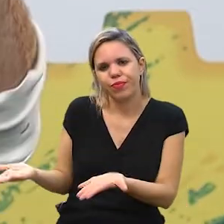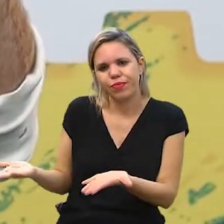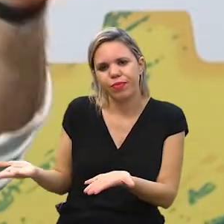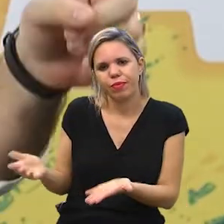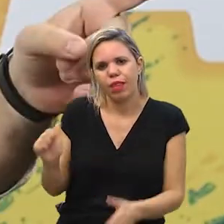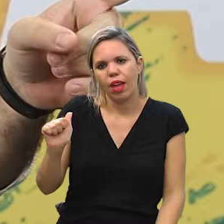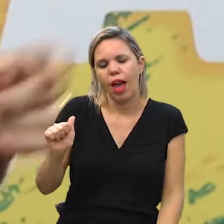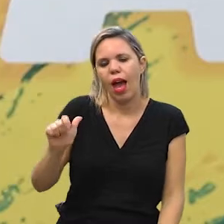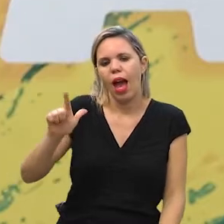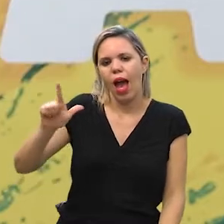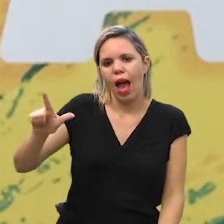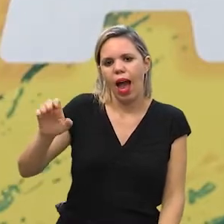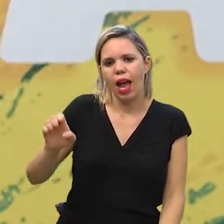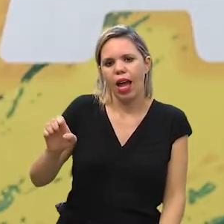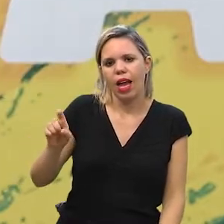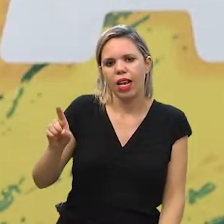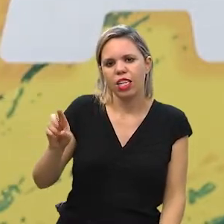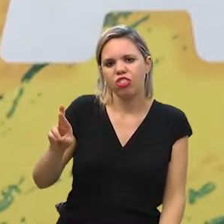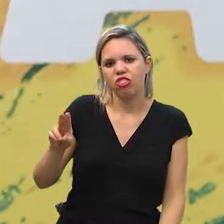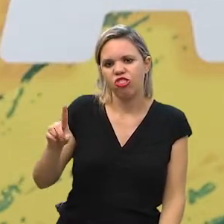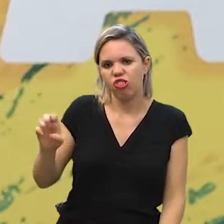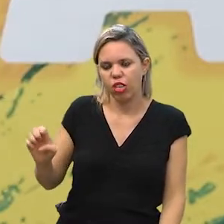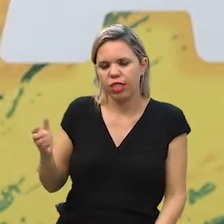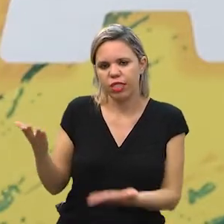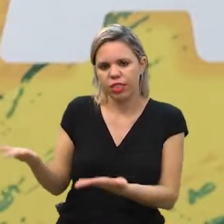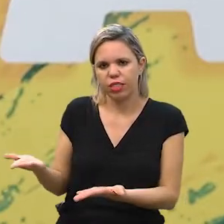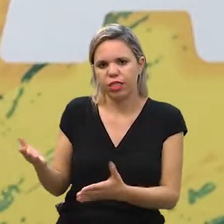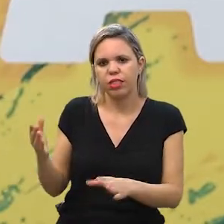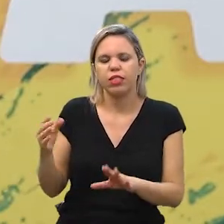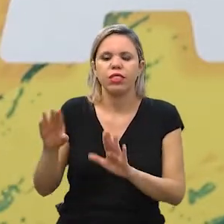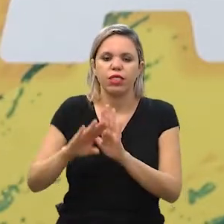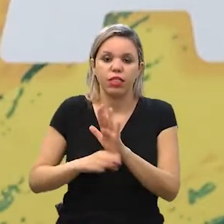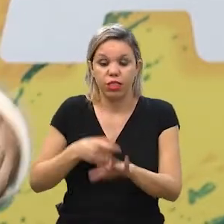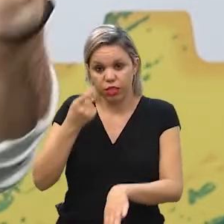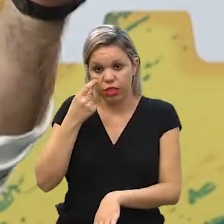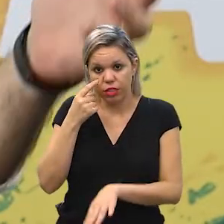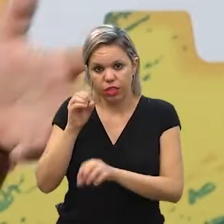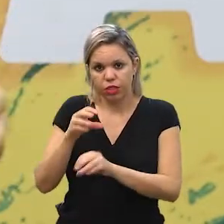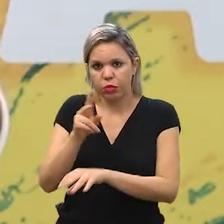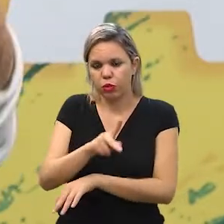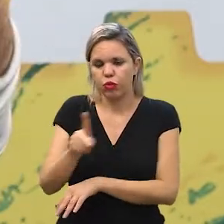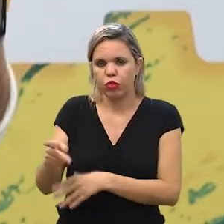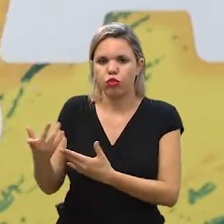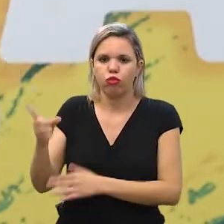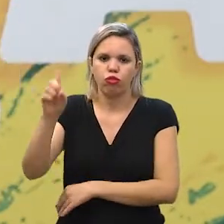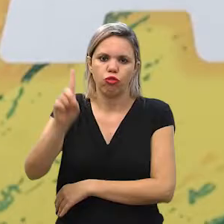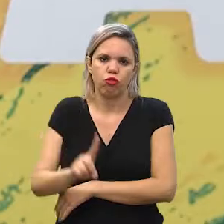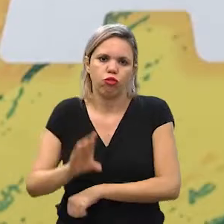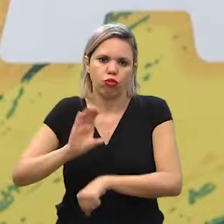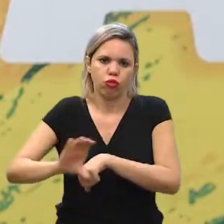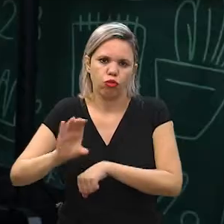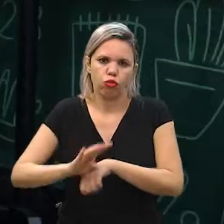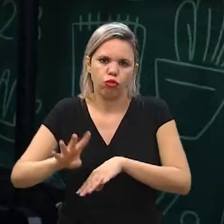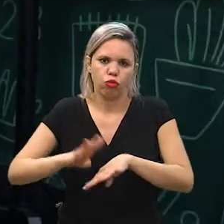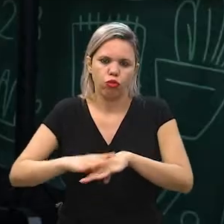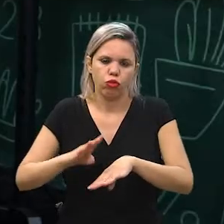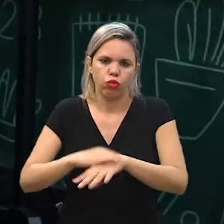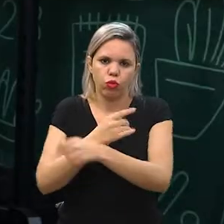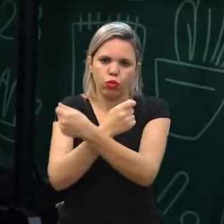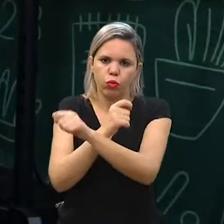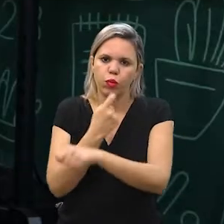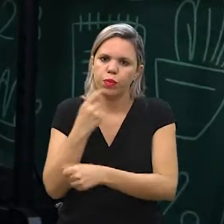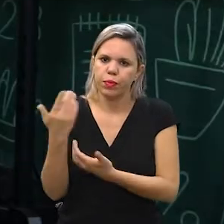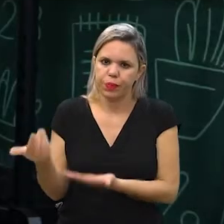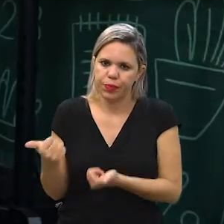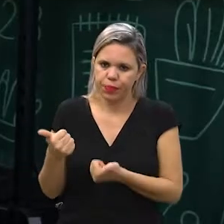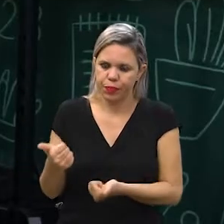com o Alexandre, está conosco aqui no quadro de Olho na Educação, professor, diretor do curso de matemática da PUC Campinas,